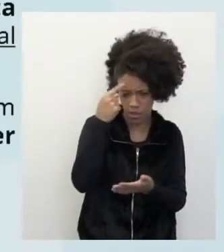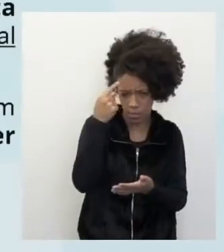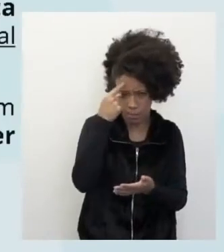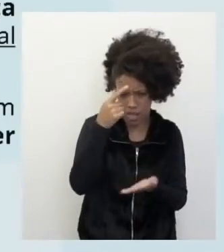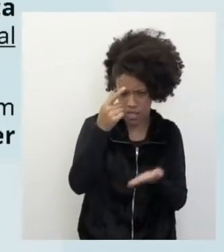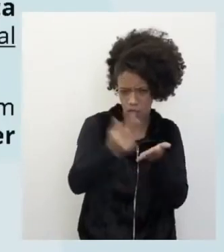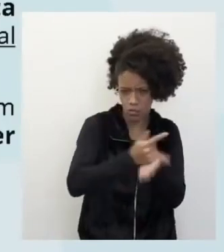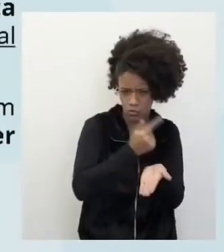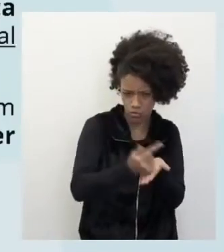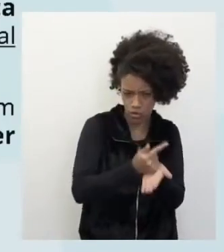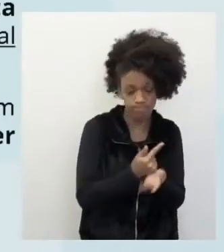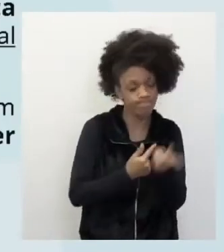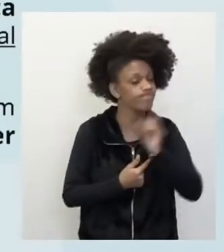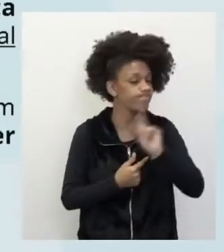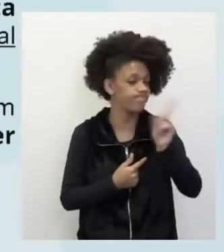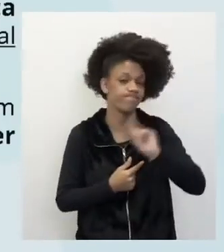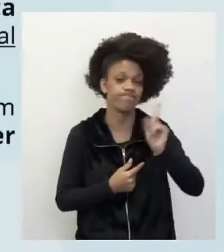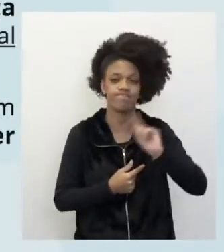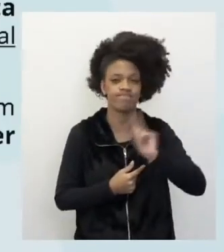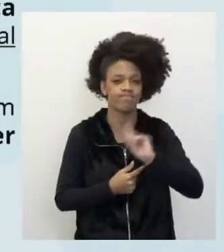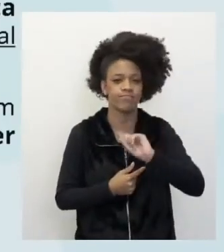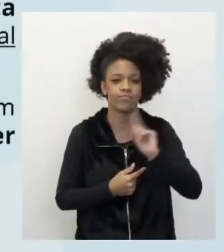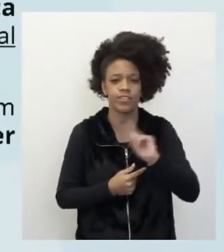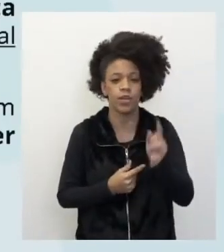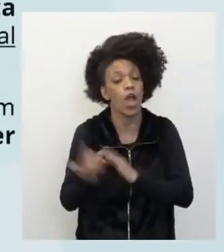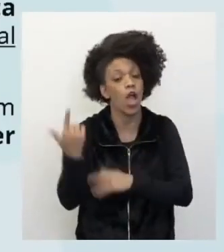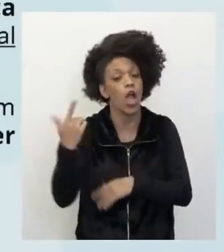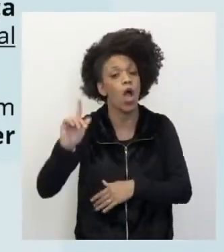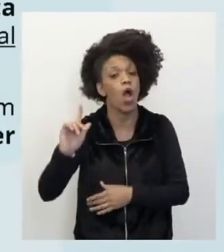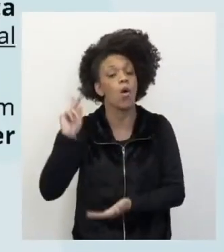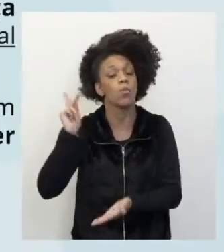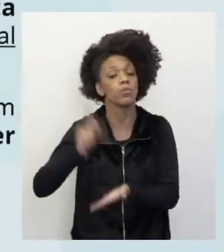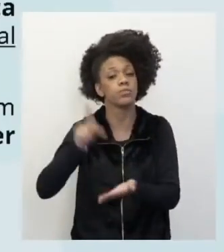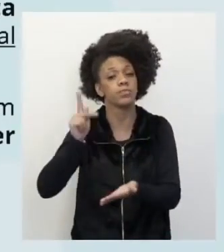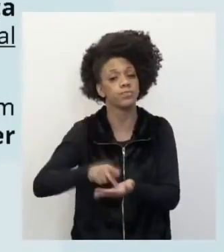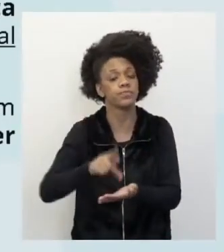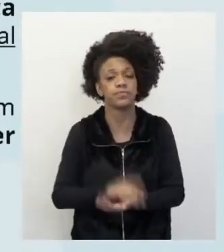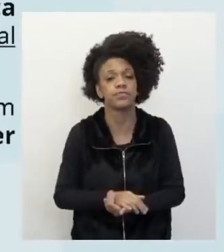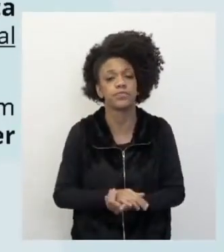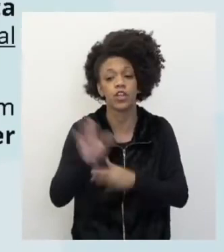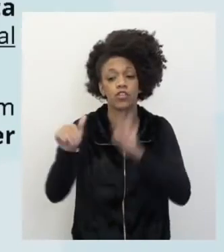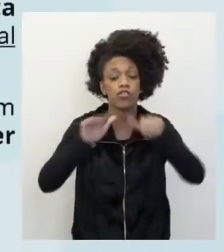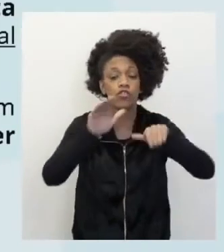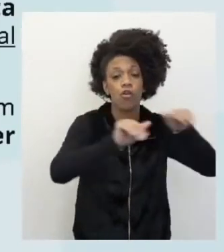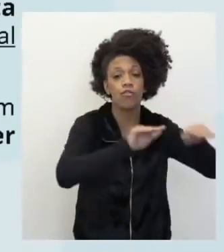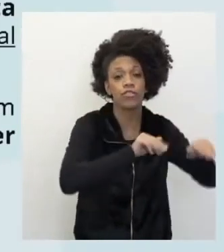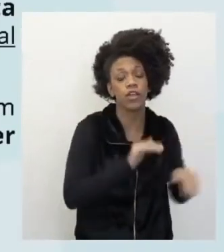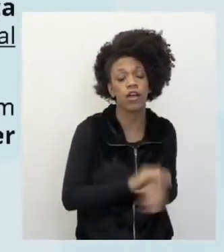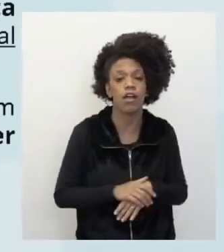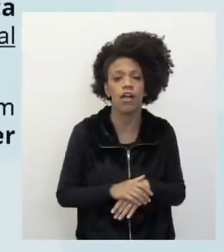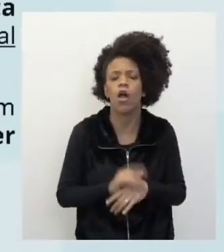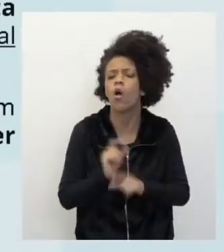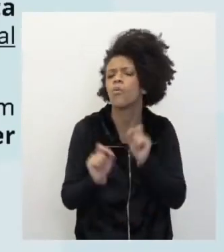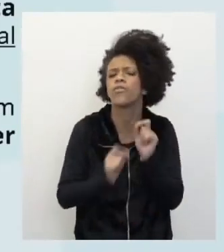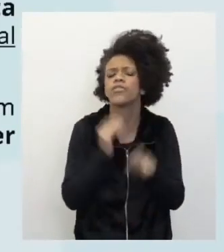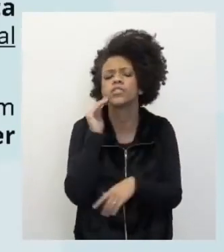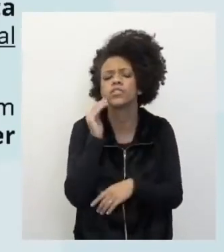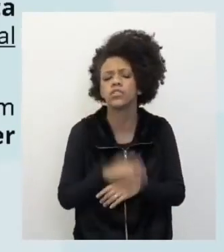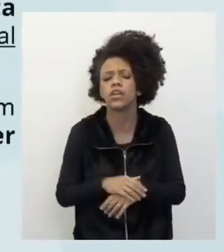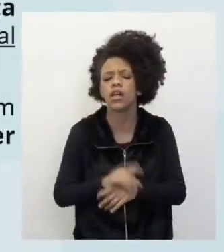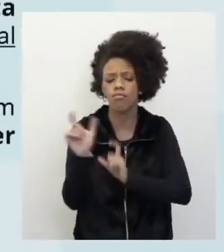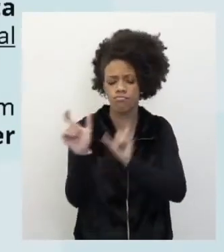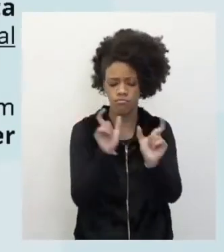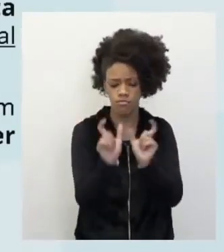diário? Não, não é aquela chamada, é outra chamada, é a chamada de chamamento, né? Muito bem. E o que você entende no jogo de